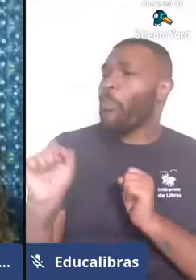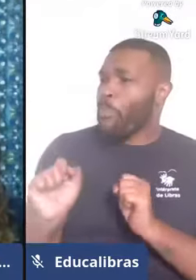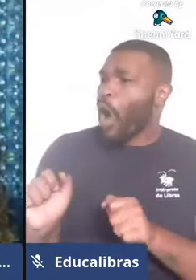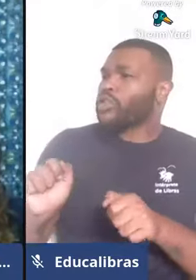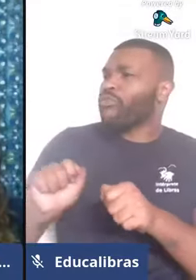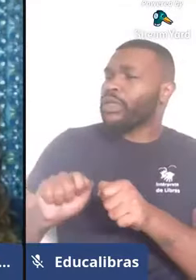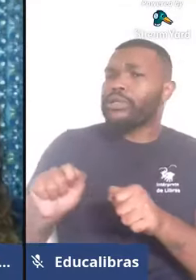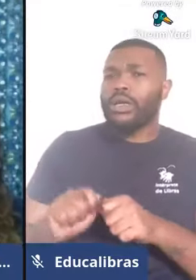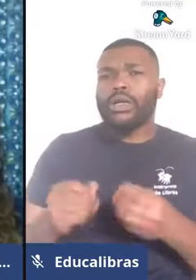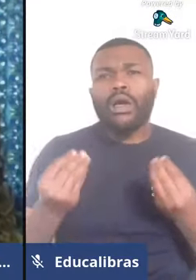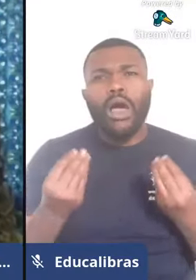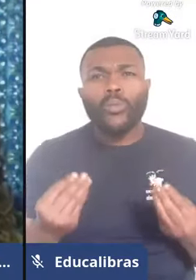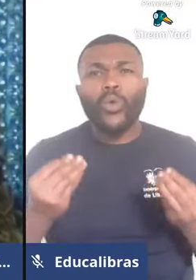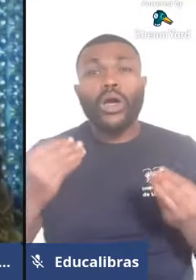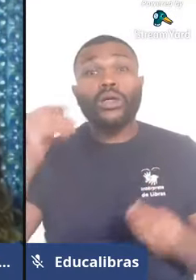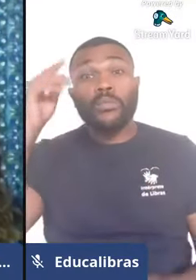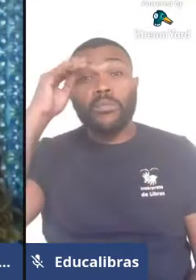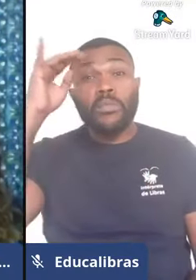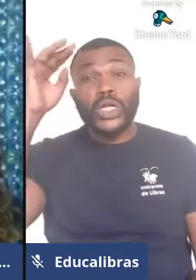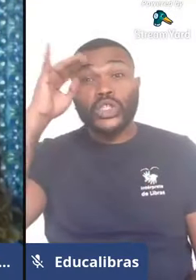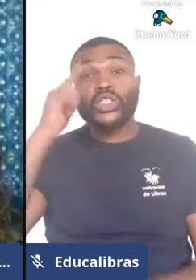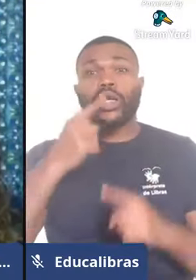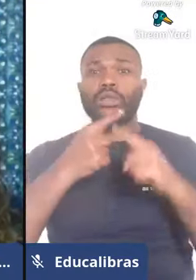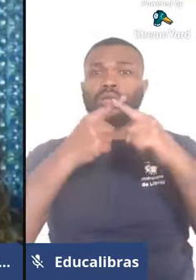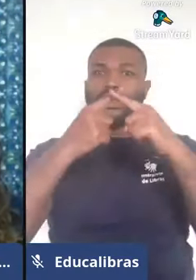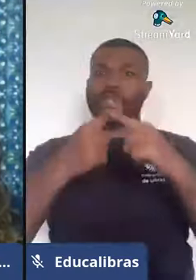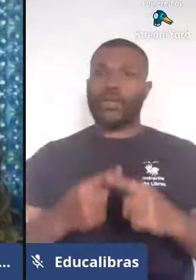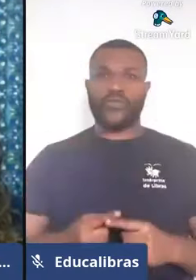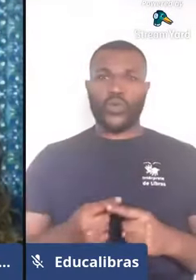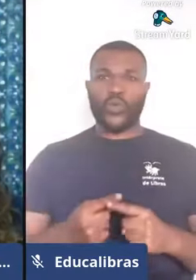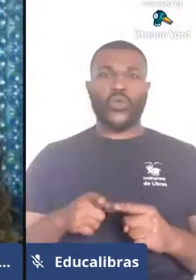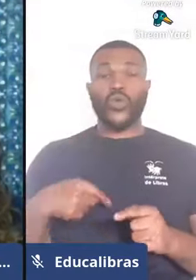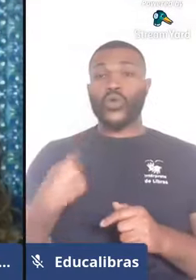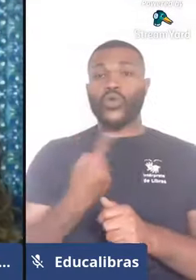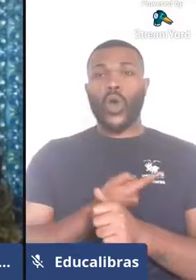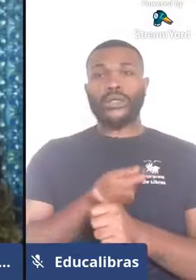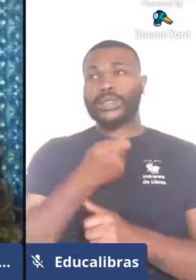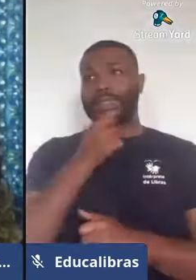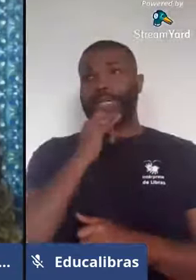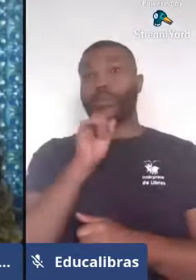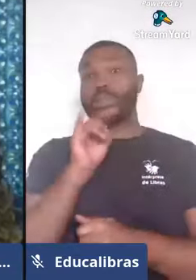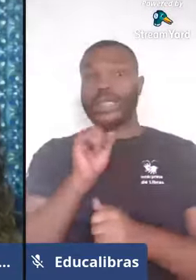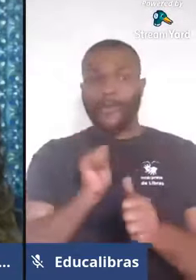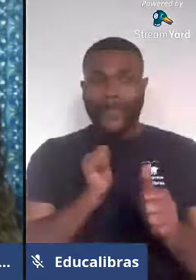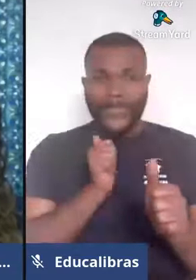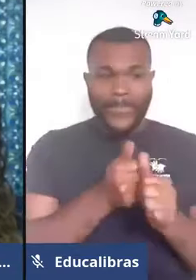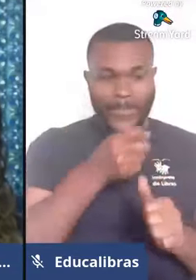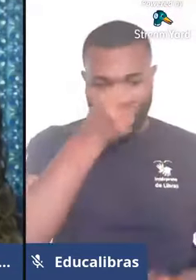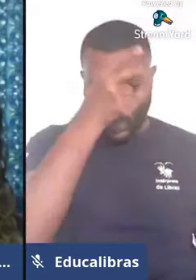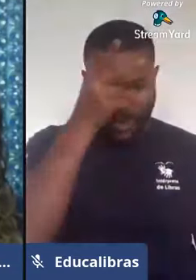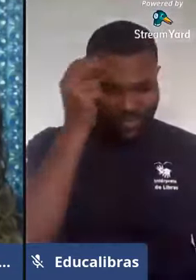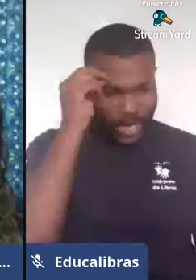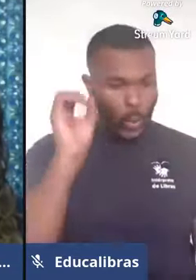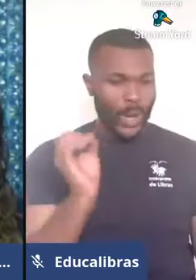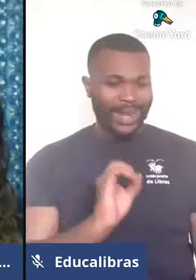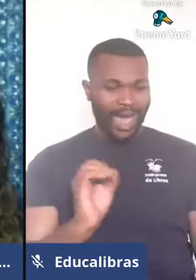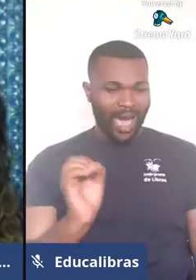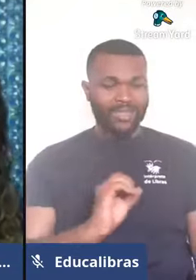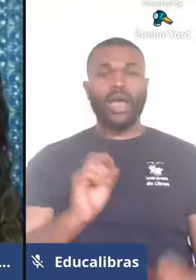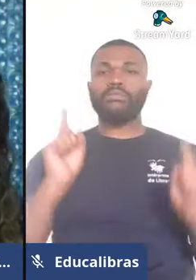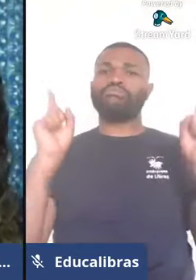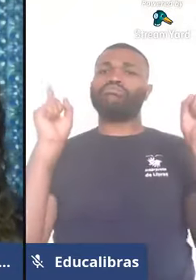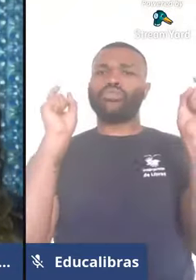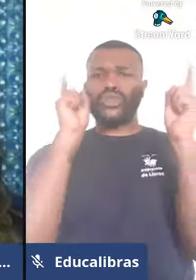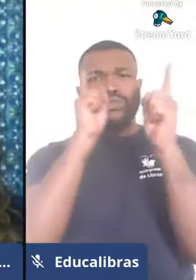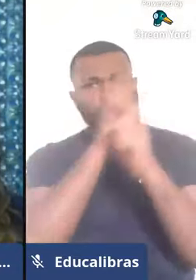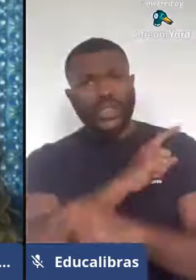o desafio. E aí, a gente não estando próximo do prefeito, dificilmente a gente conseguiria essa